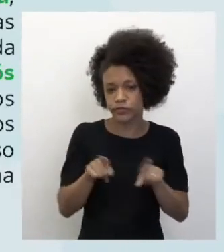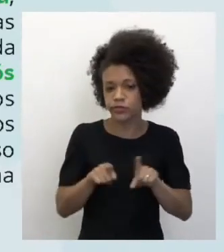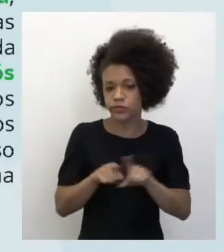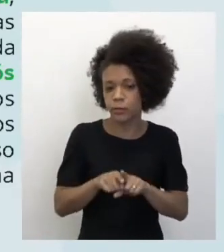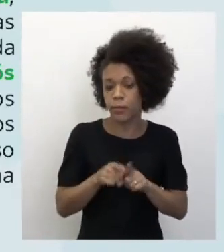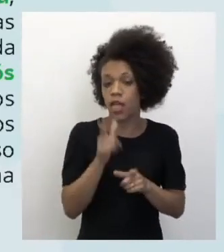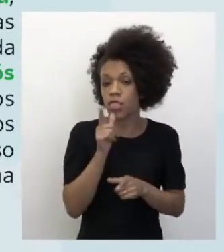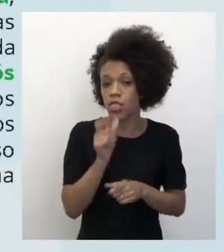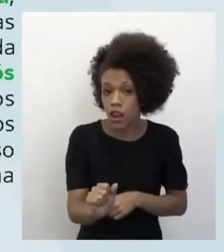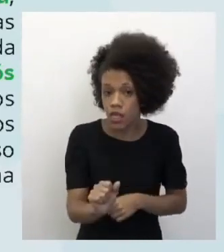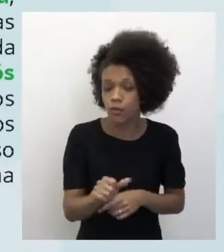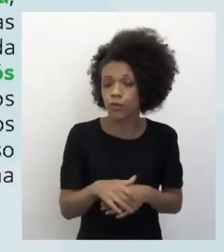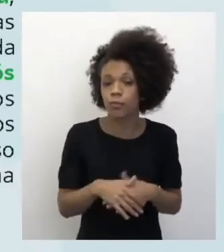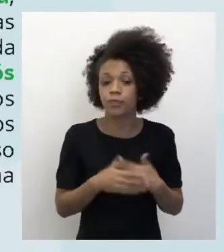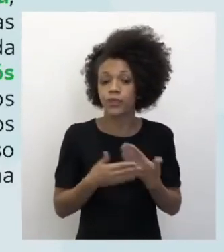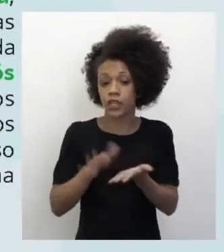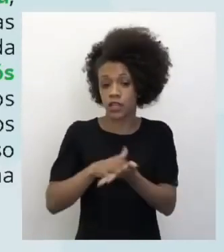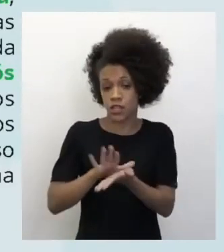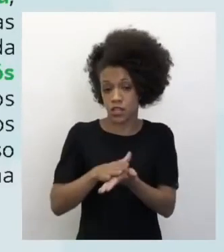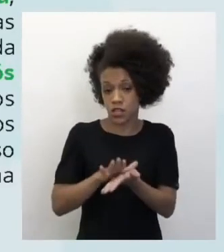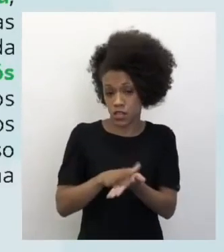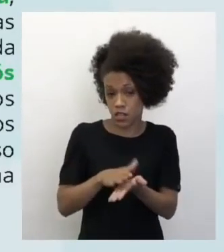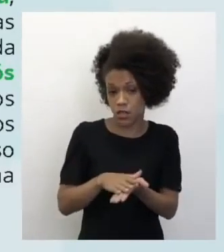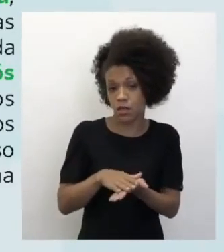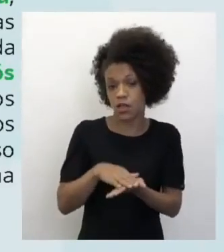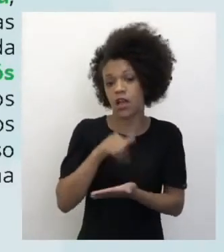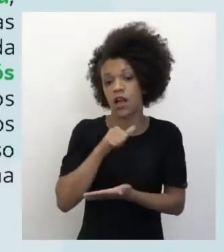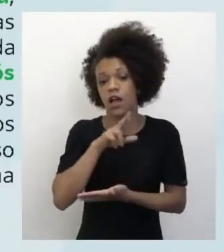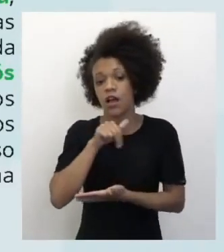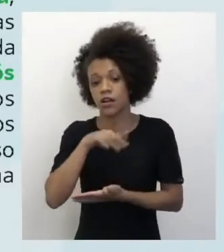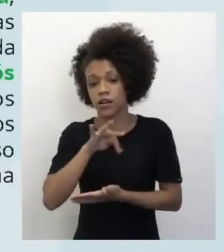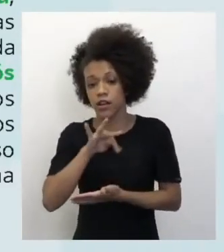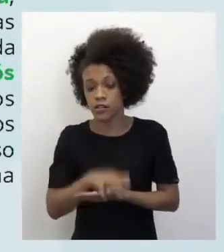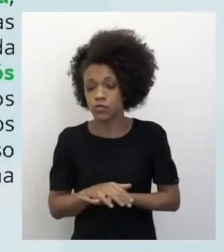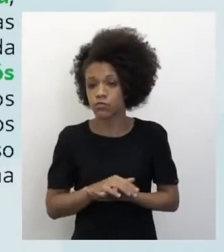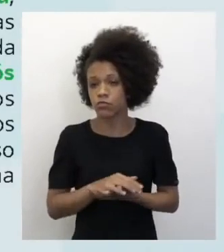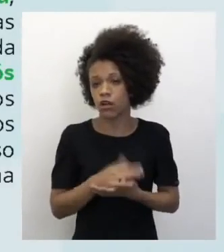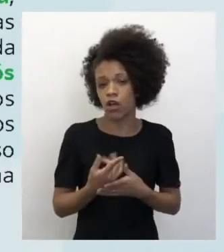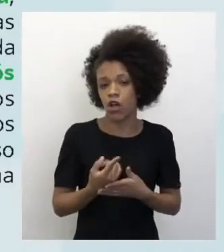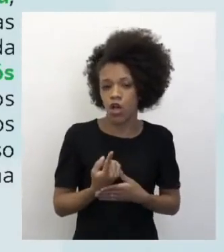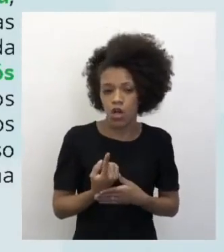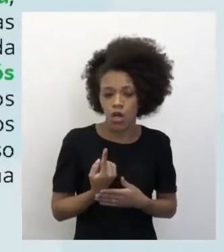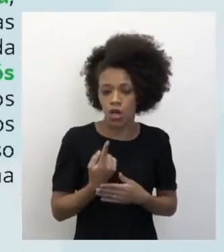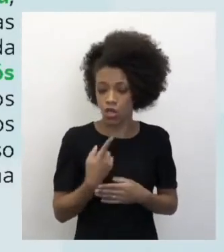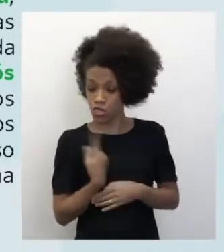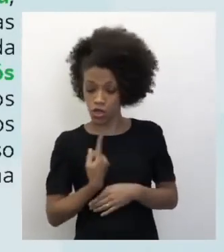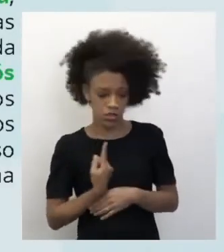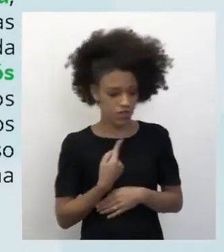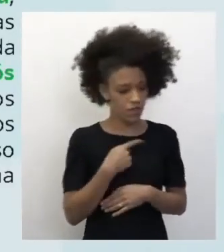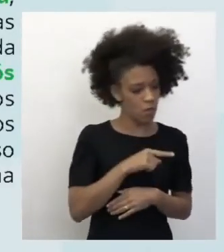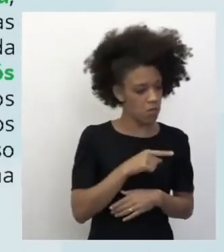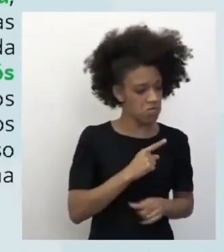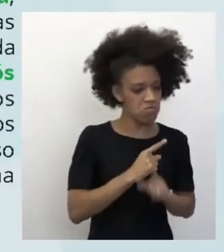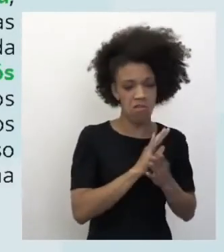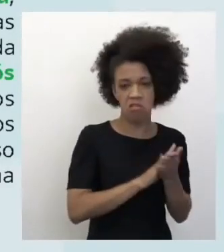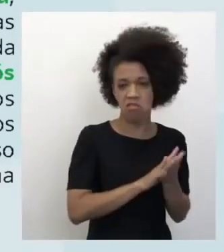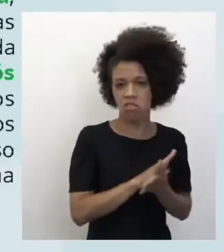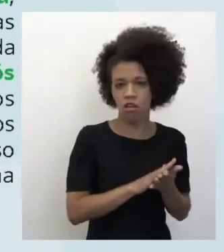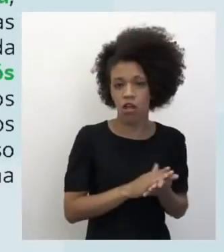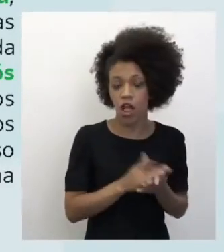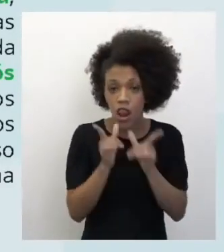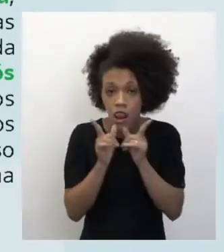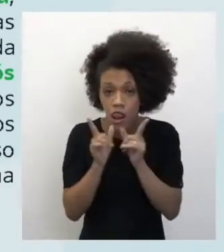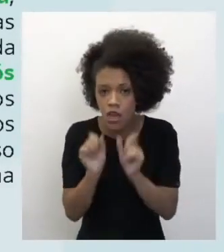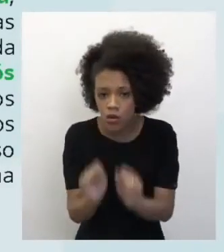língua. Em Samba do Ernesto, expressões como nós fomos, não encontremos ninguém, revelam traços linguísticos